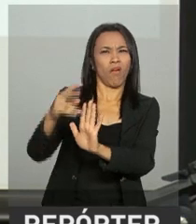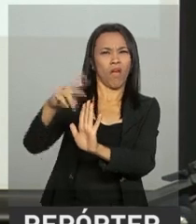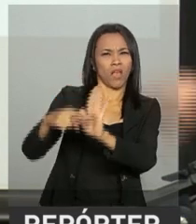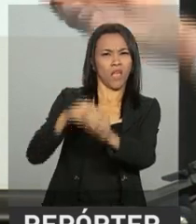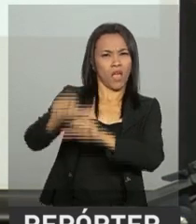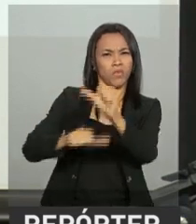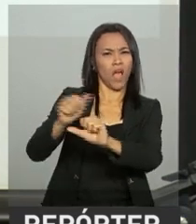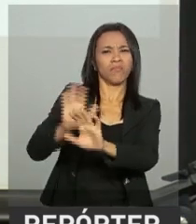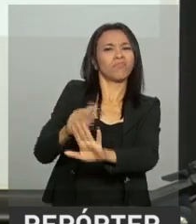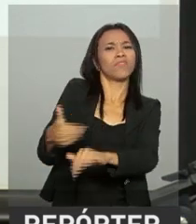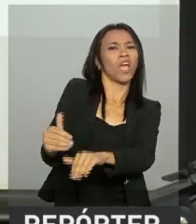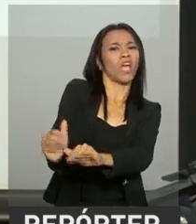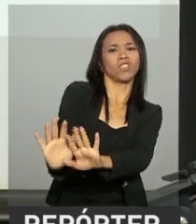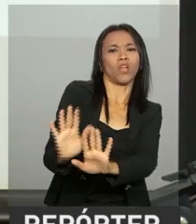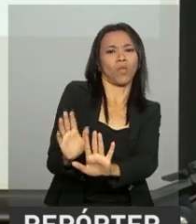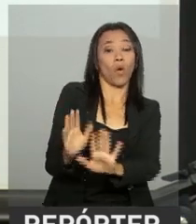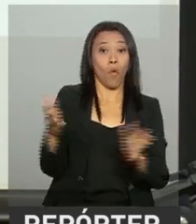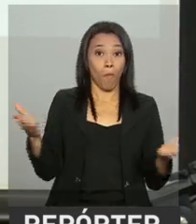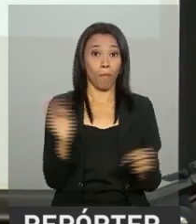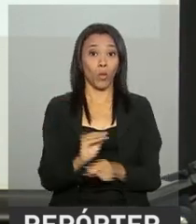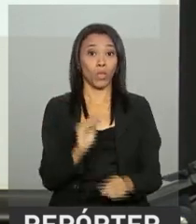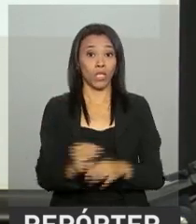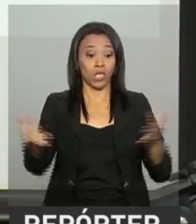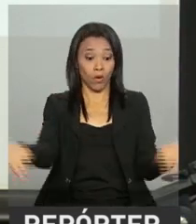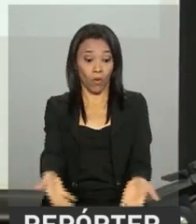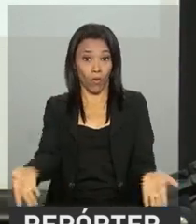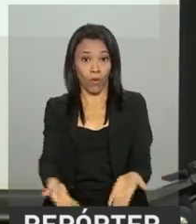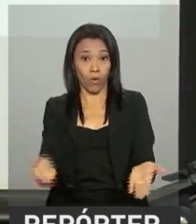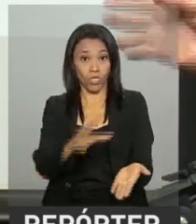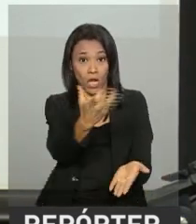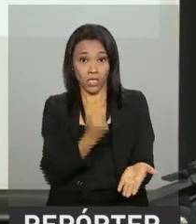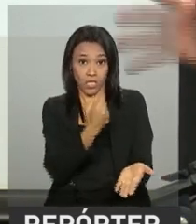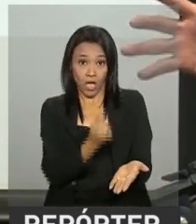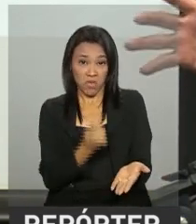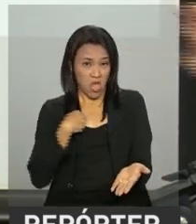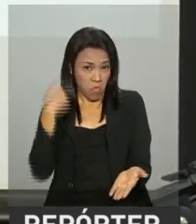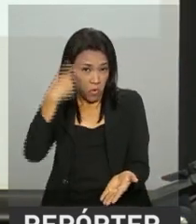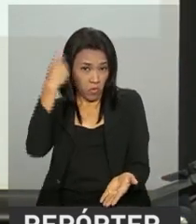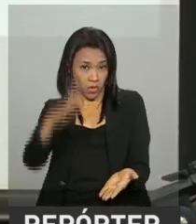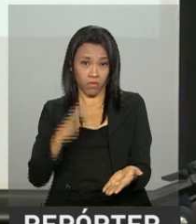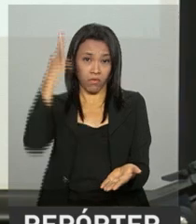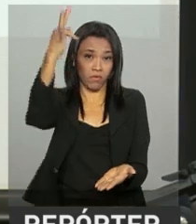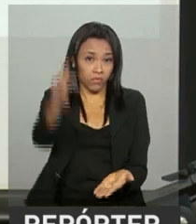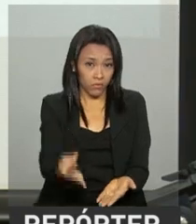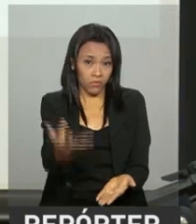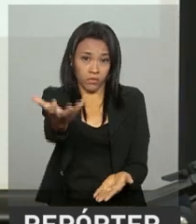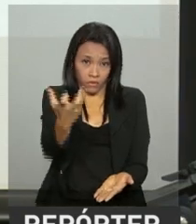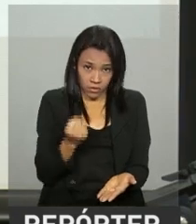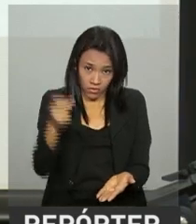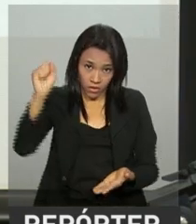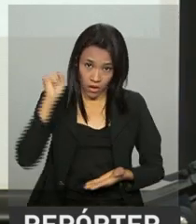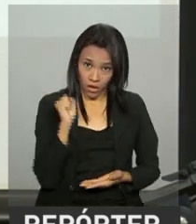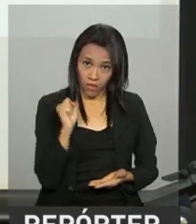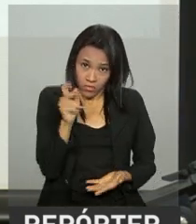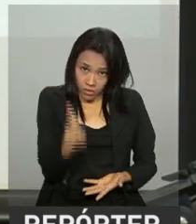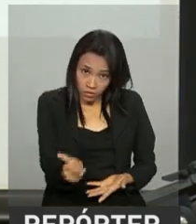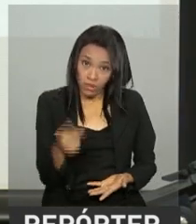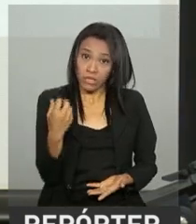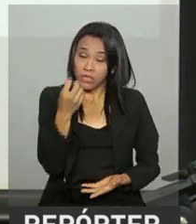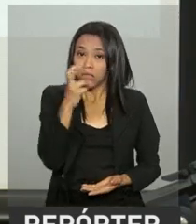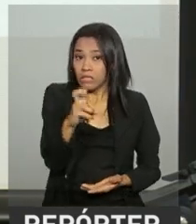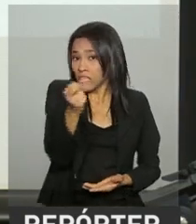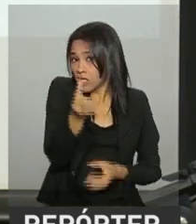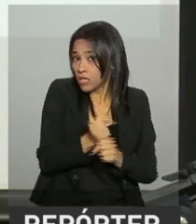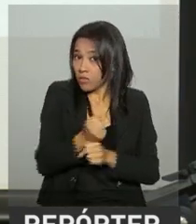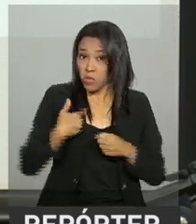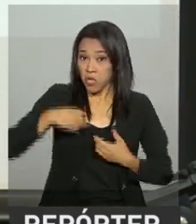estou aqui para proteger aqueles que hoje recebem, porque eu não estou preocupado com aqueles que não receberão daqui a 5, 6 anos, porque eu